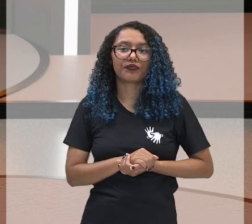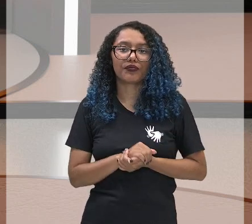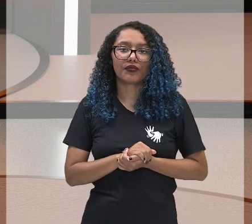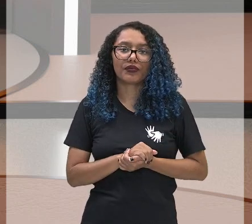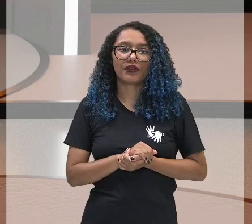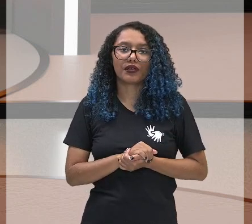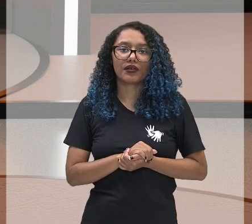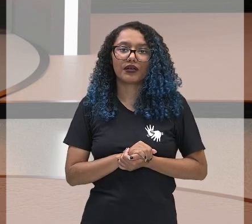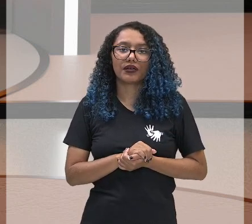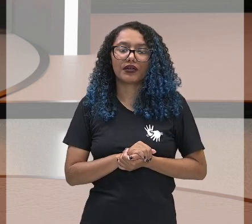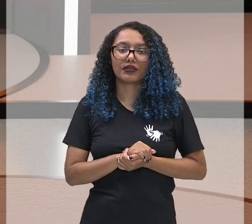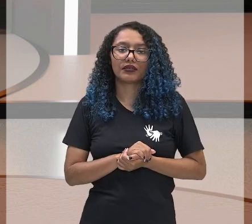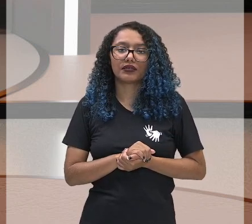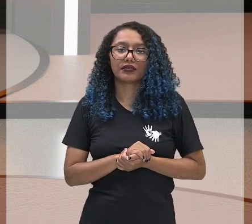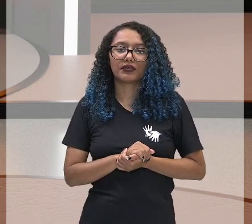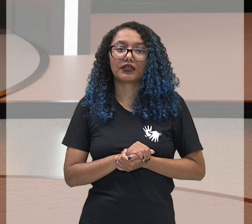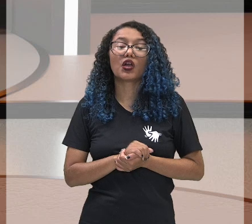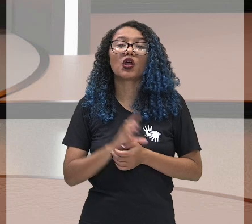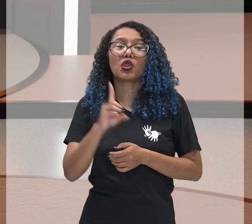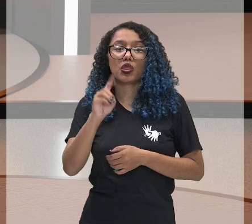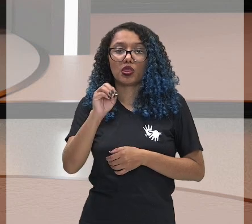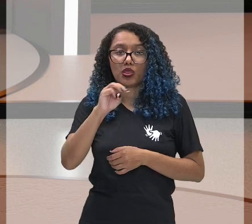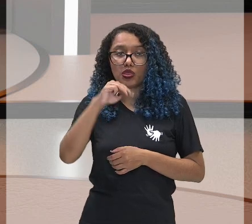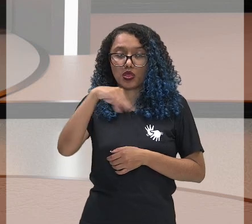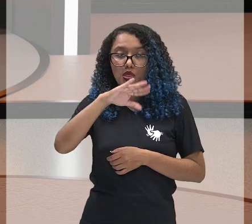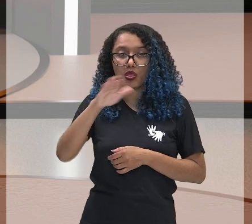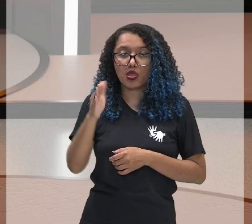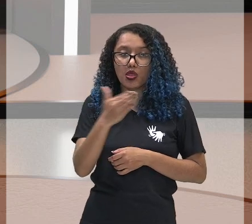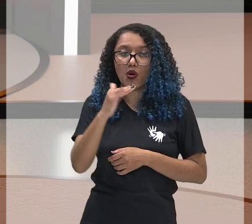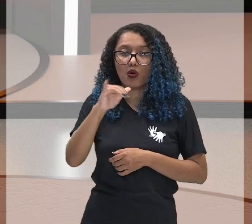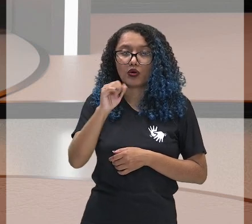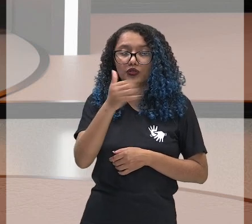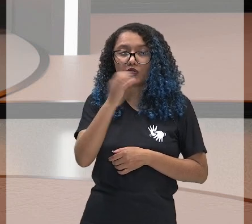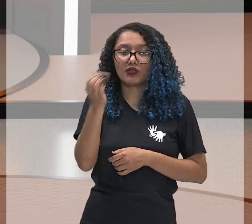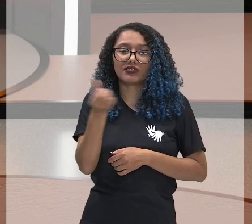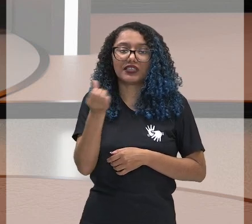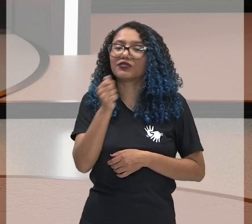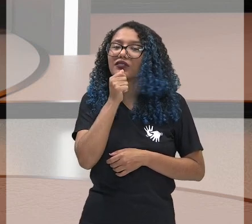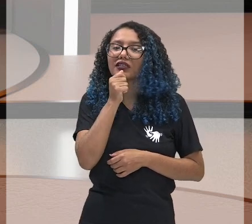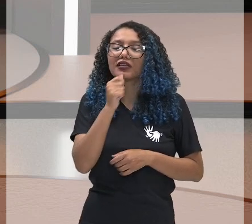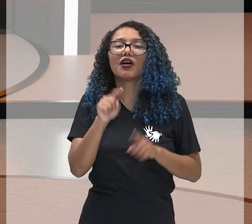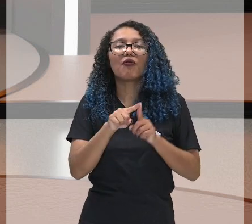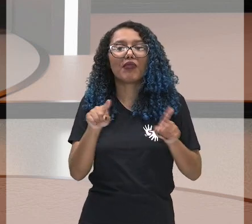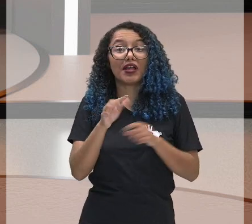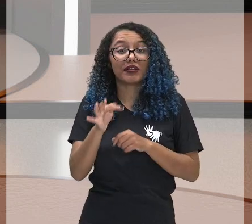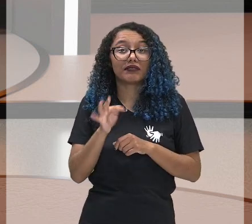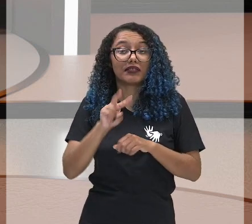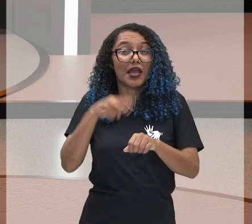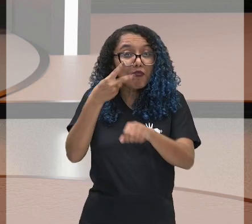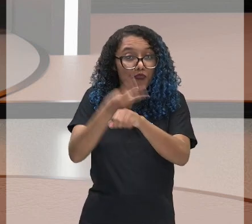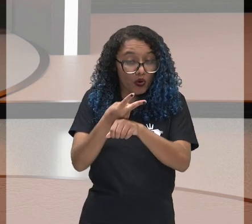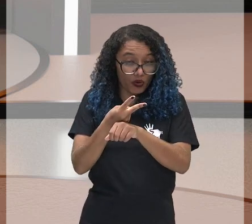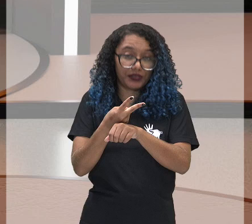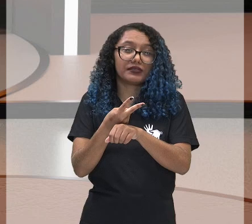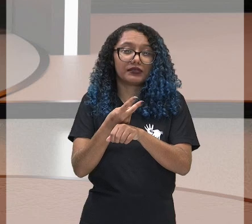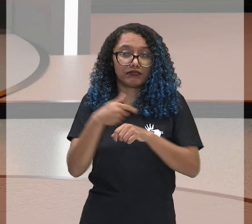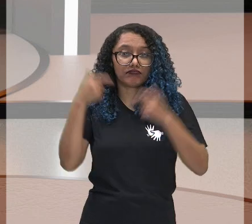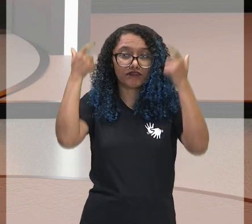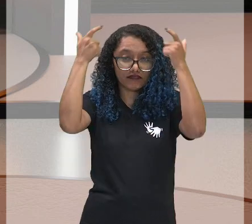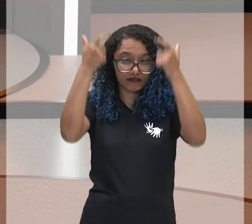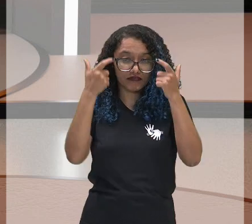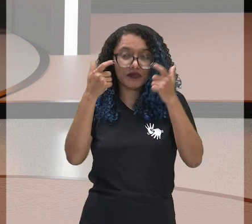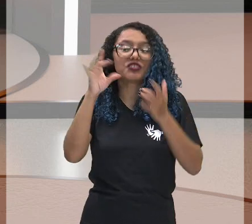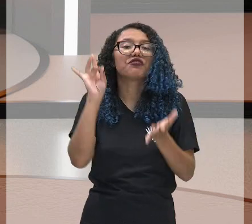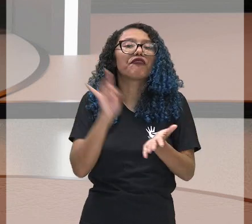era ainda Dom João VI. Ele vira Dom João VI, inclusive, aqui no Brasil. É coroado no Brasil e é, naquele